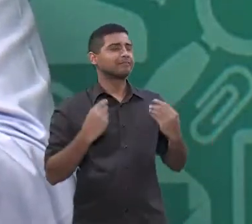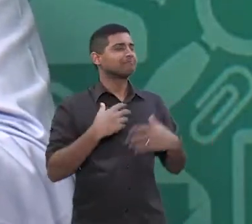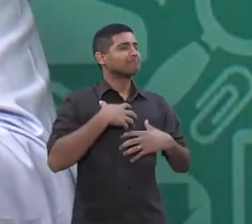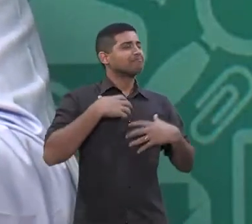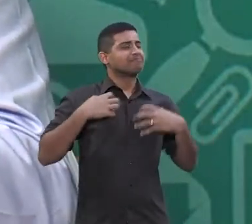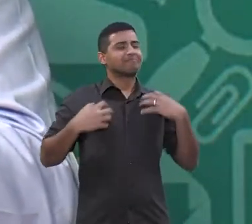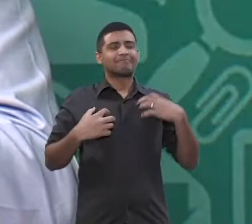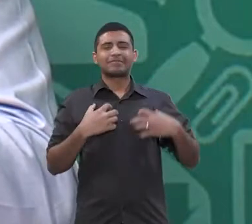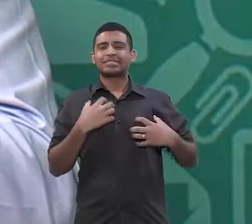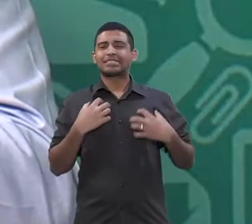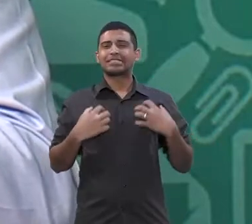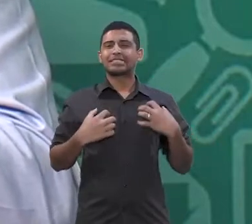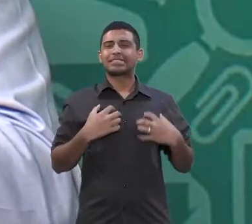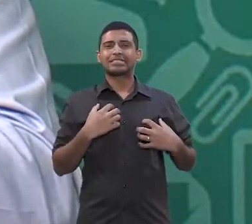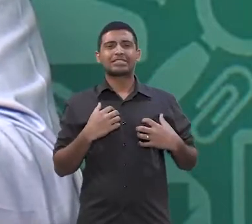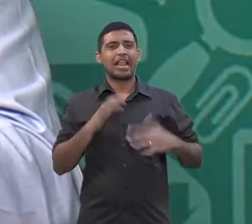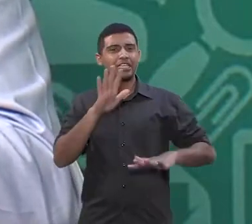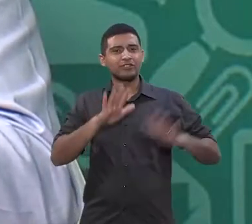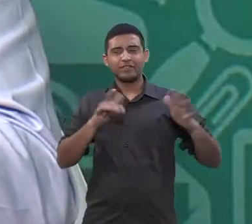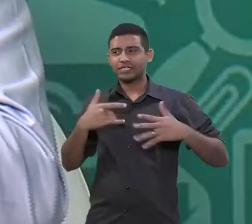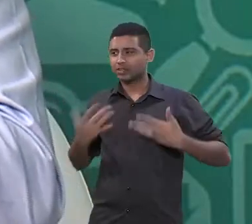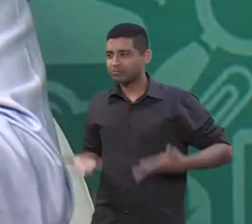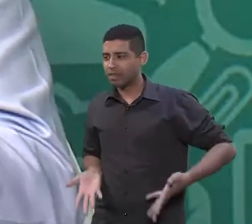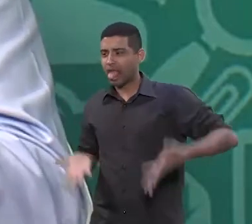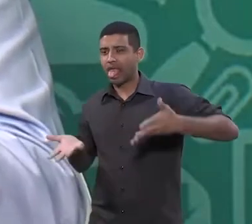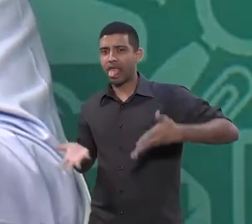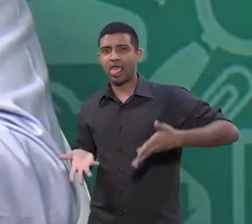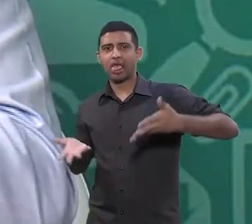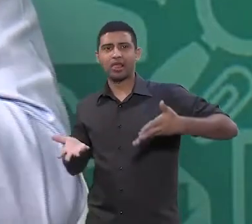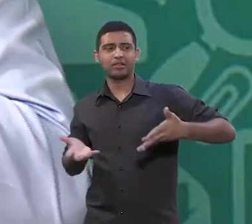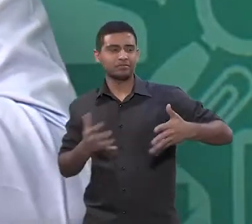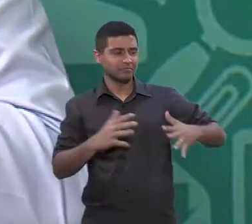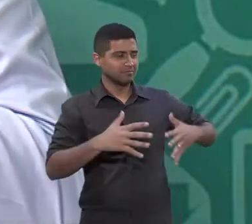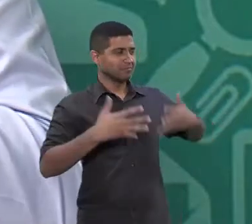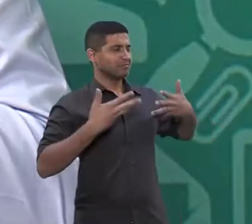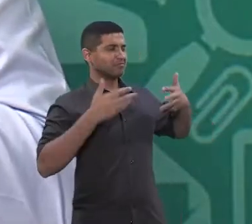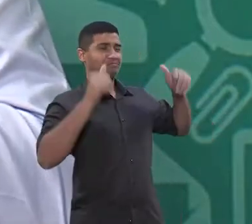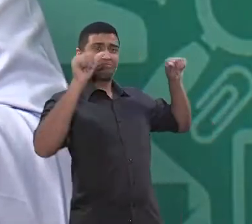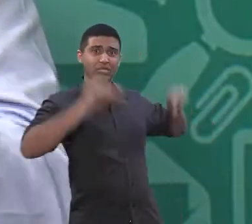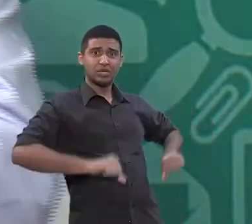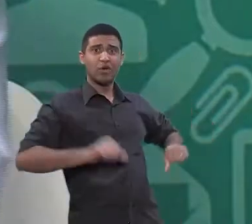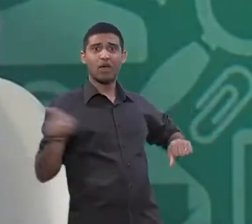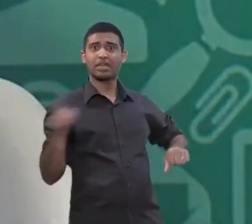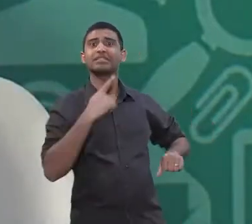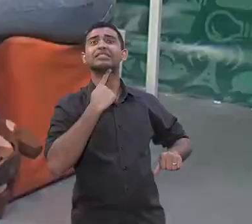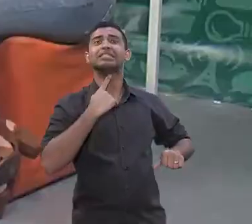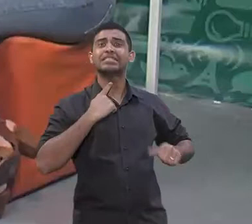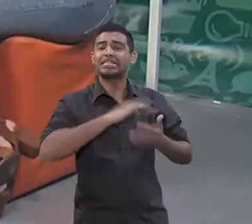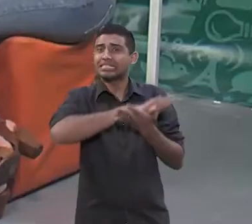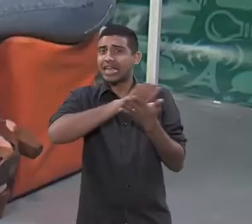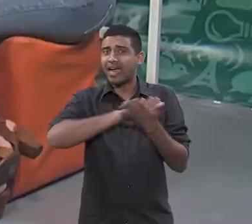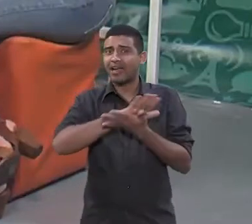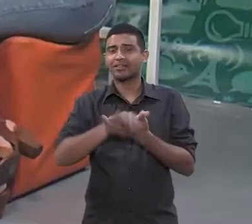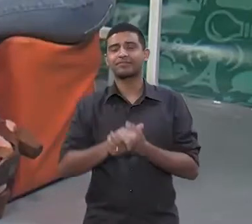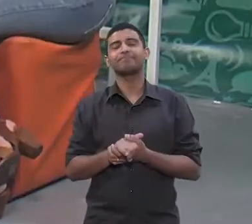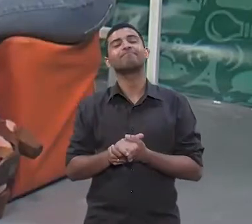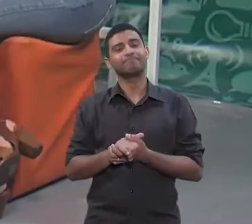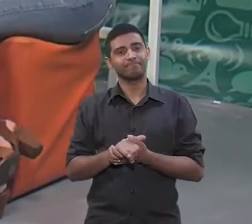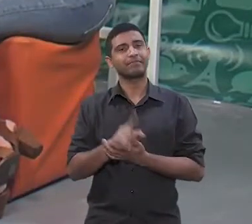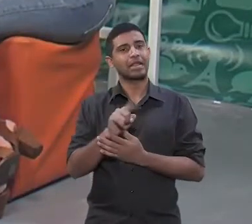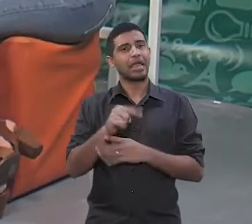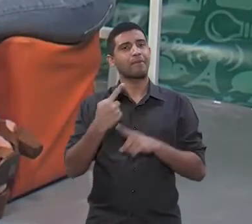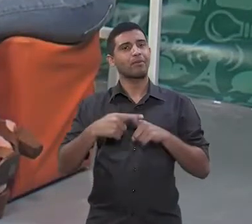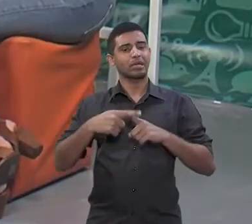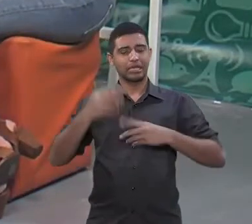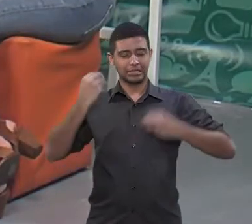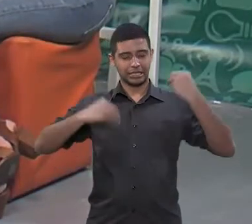na verdade, aquilo às vezes é uma coisa muito ruim, porque ele não tem vontade de fazer aquilo. Até porque a depressão